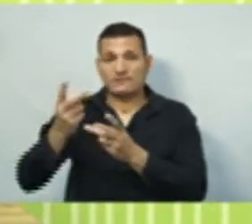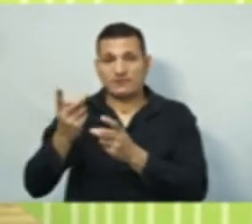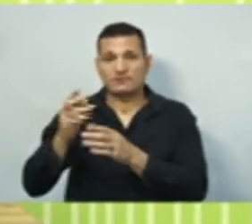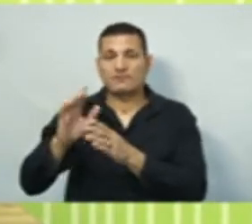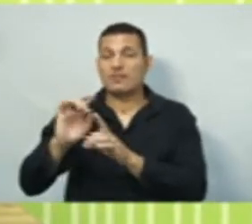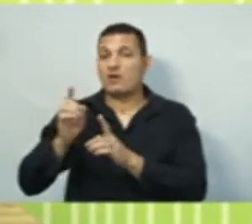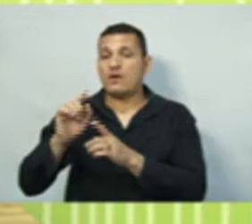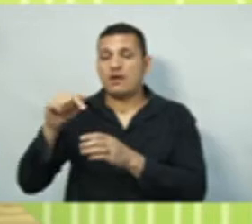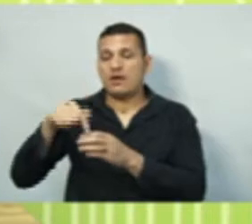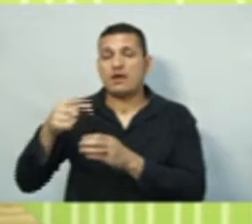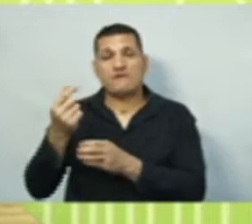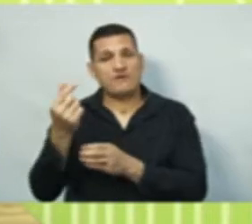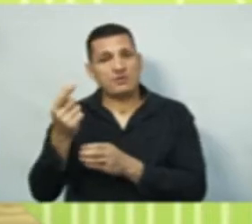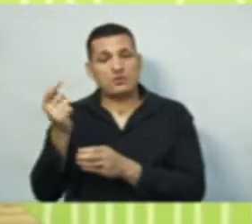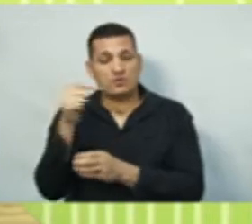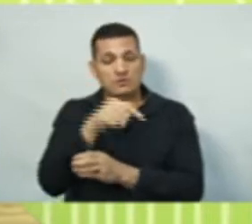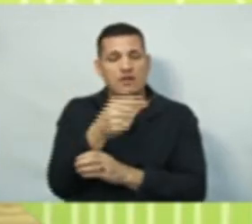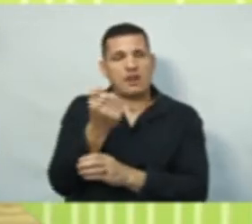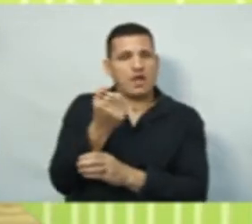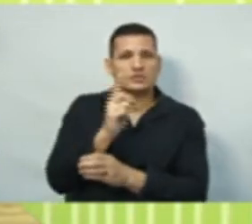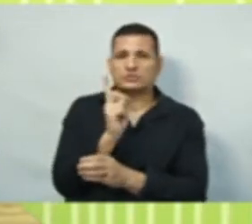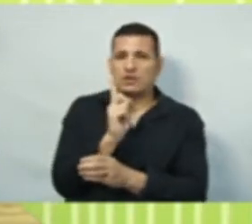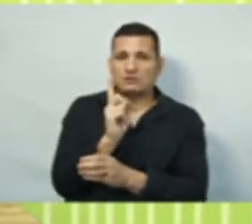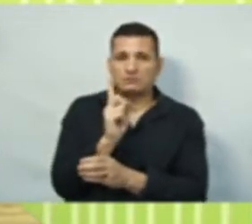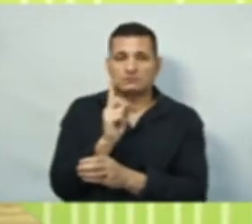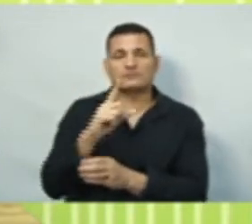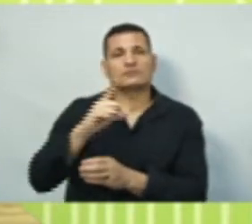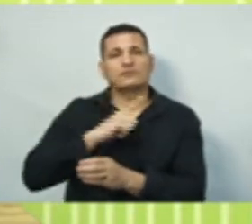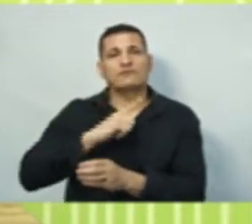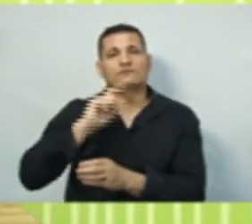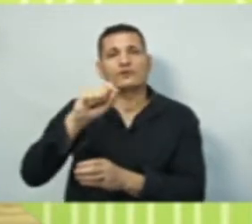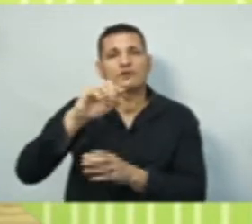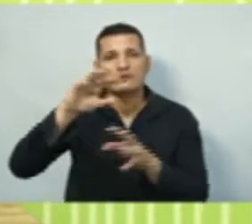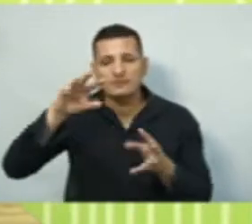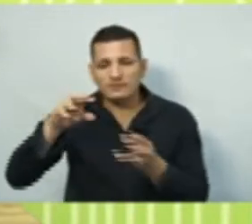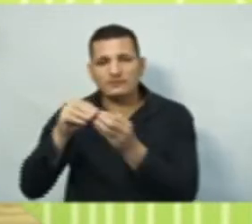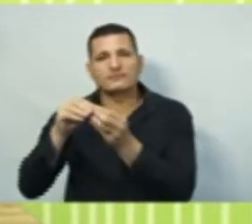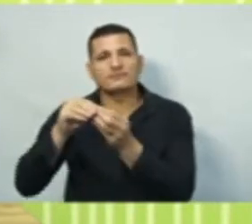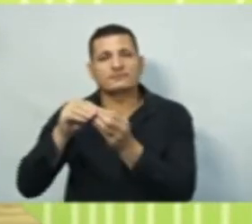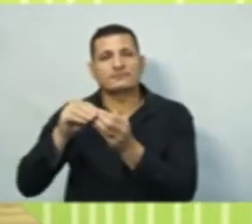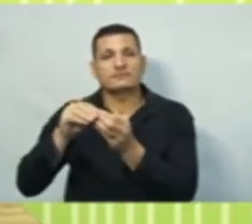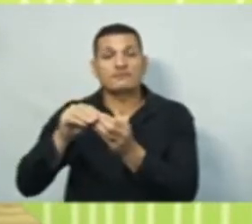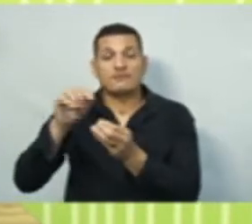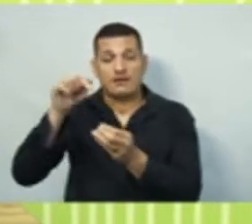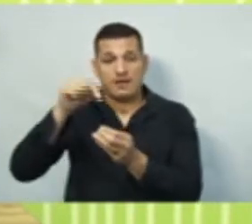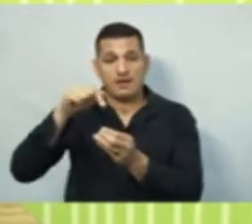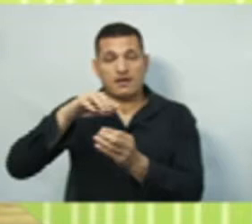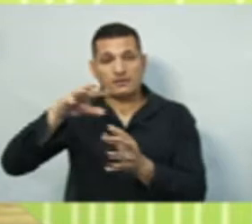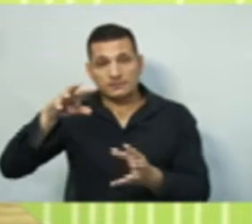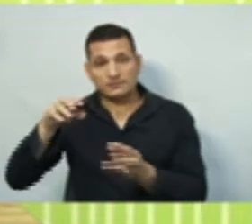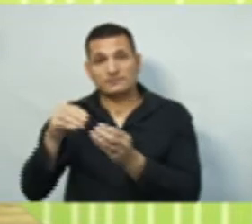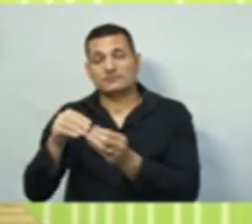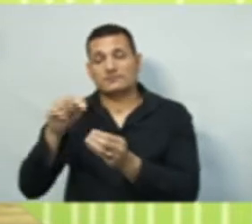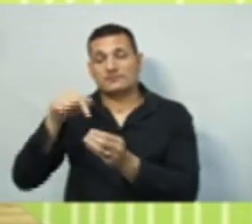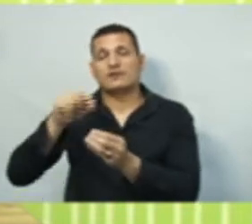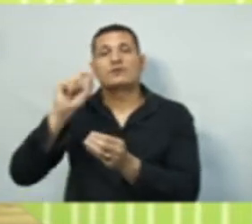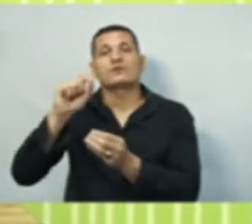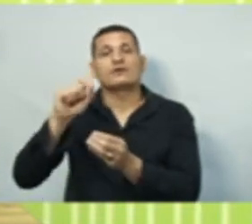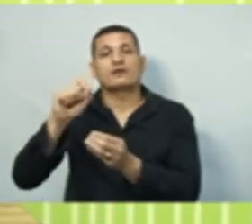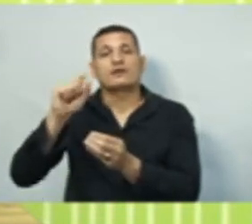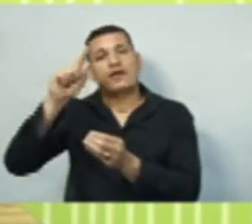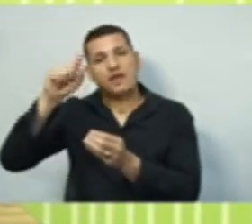daquele valor do leite apenas. Teve um agregado ali. E esse agregado, ele entra